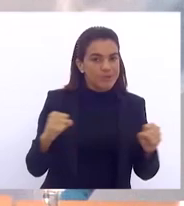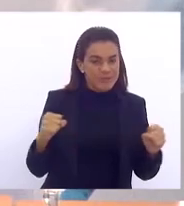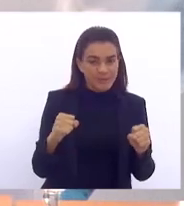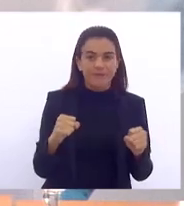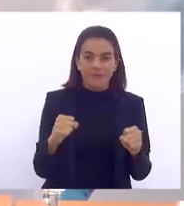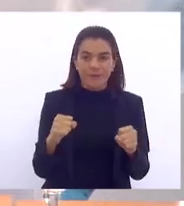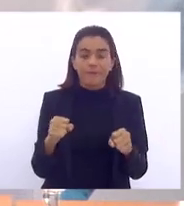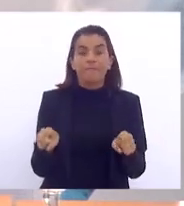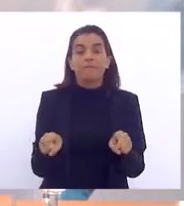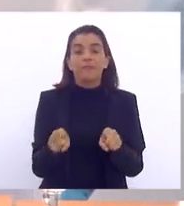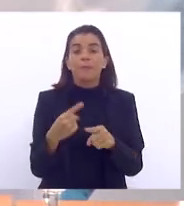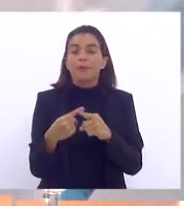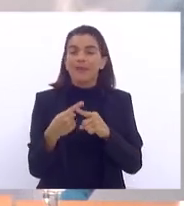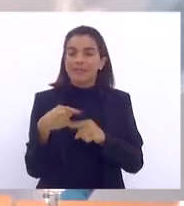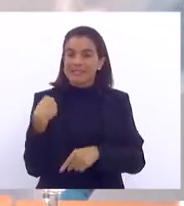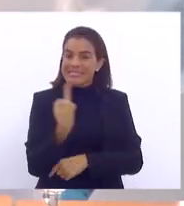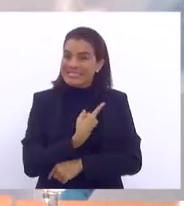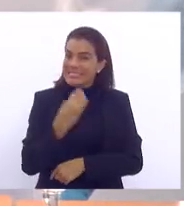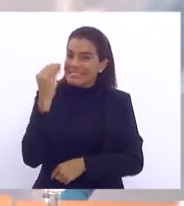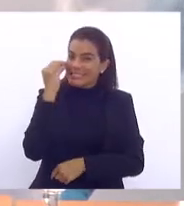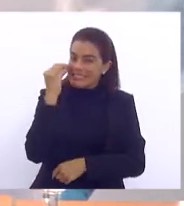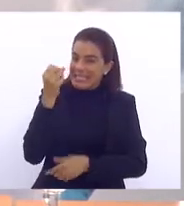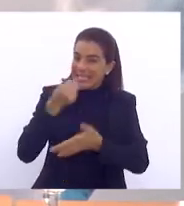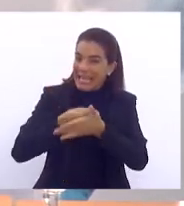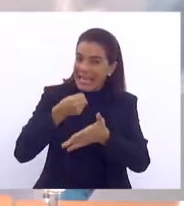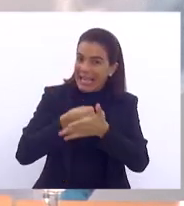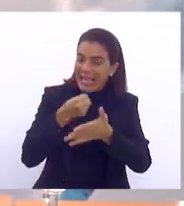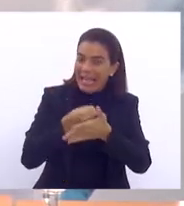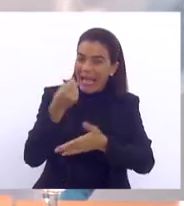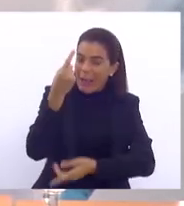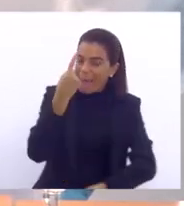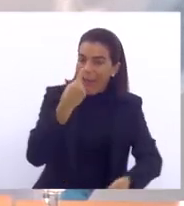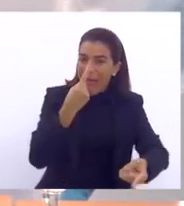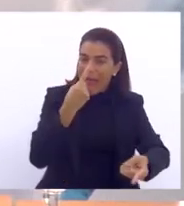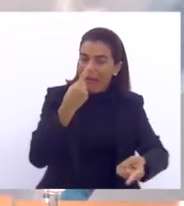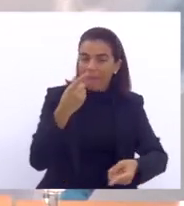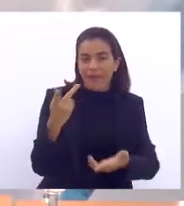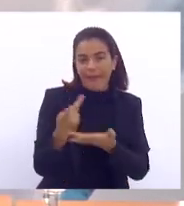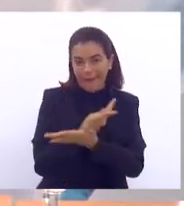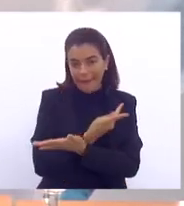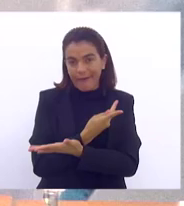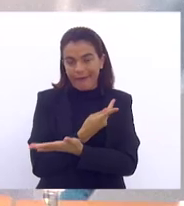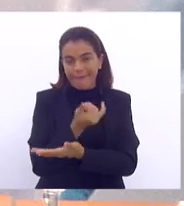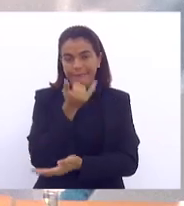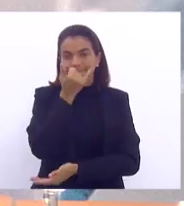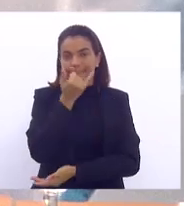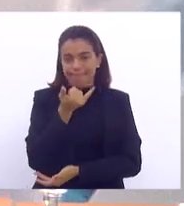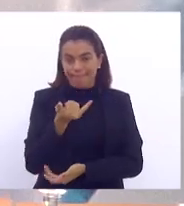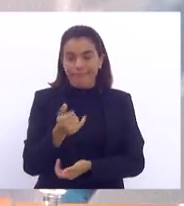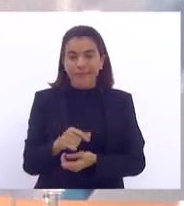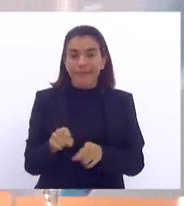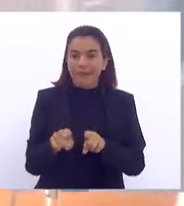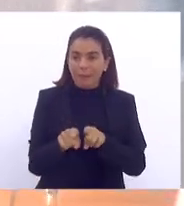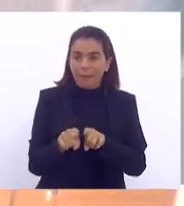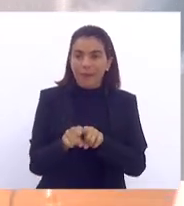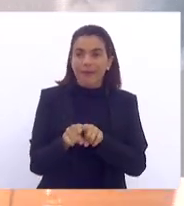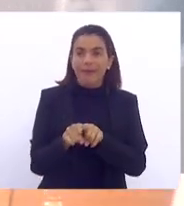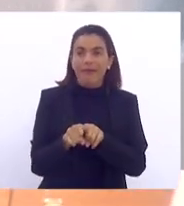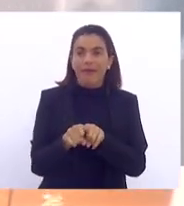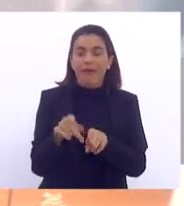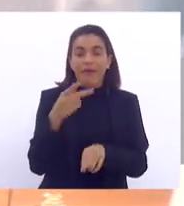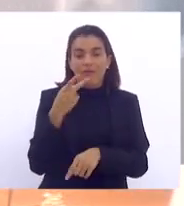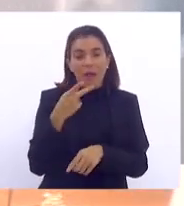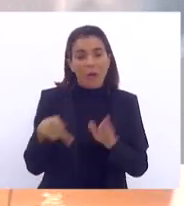vezes quando a gente tenta fazer muito longe do que a gente pode alcançar E aí que a gente erra então assim incluo aqui na minha fala o